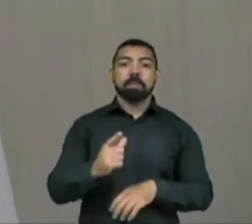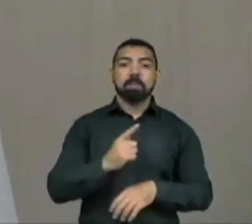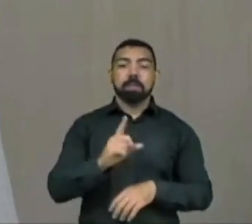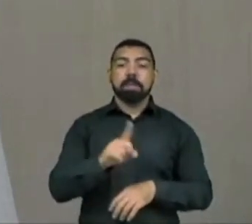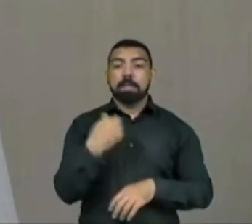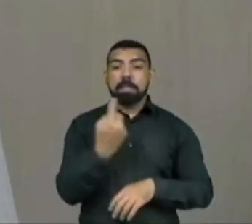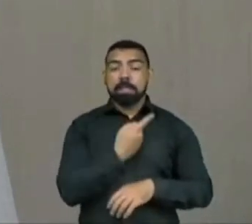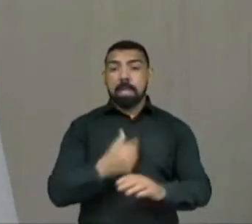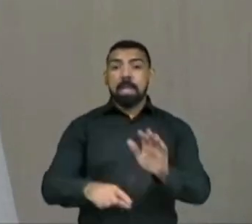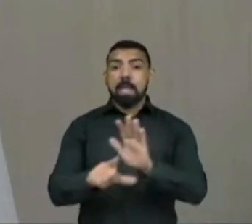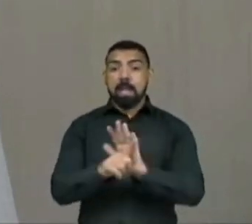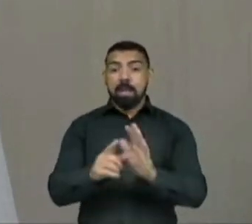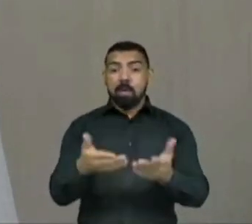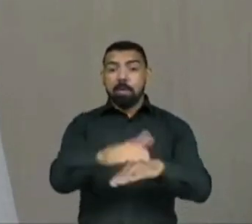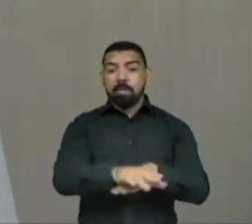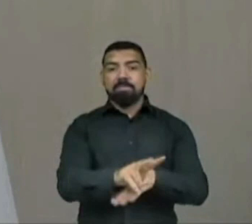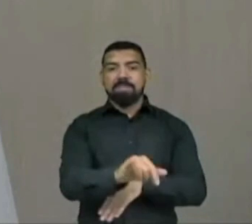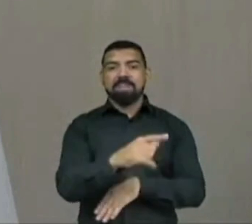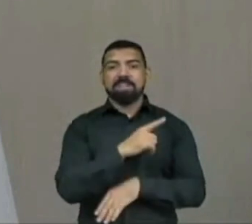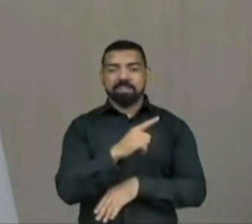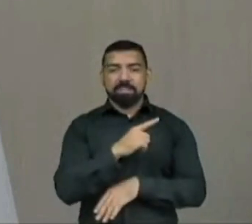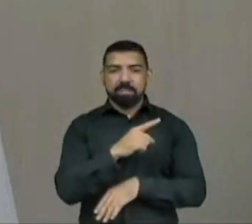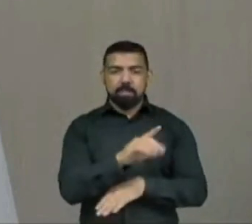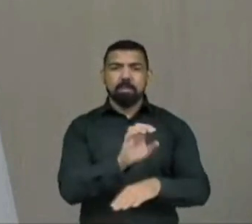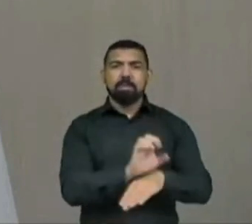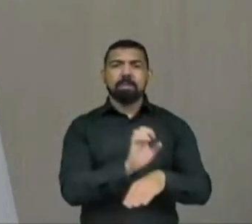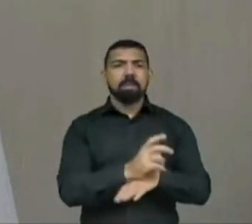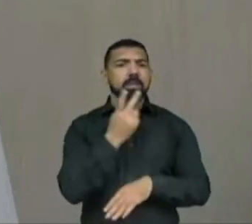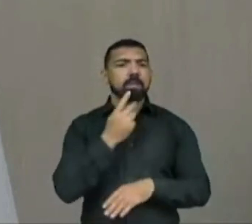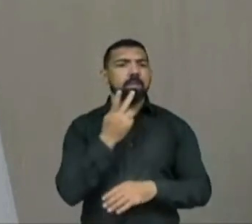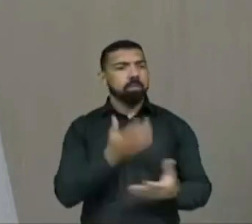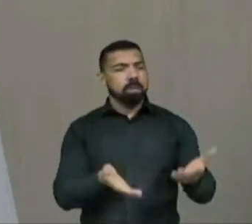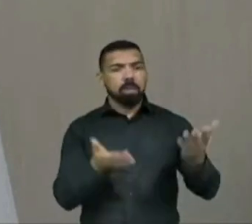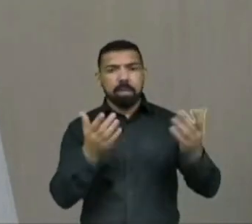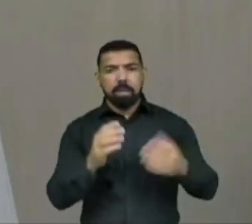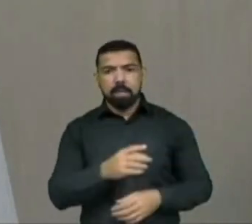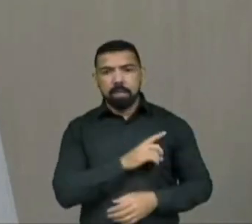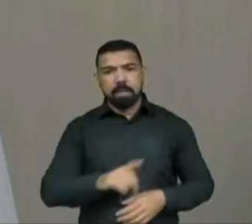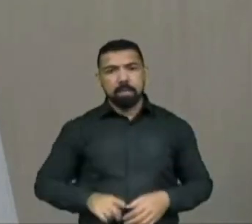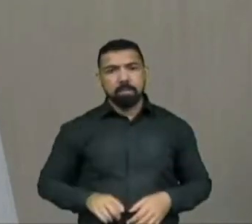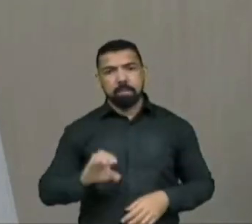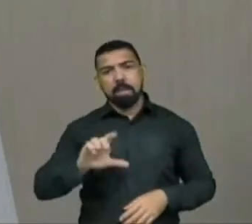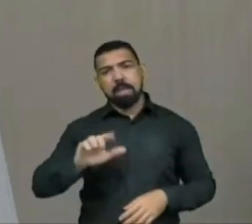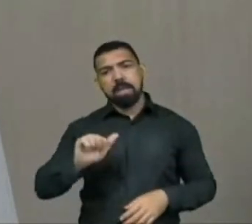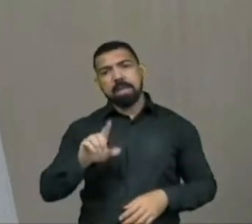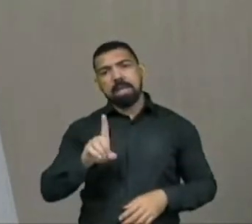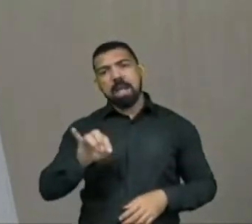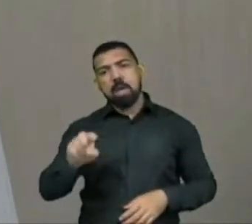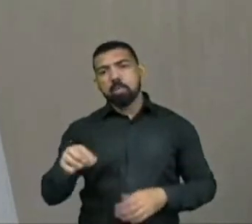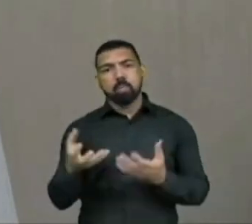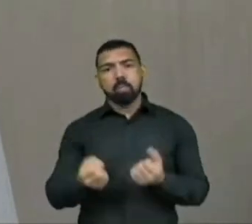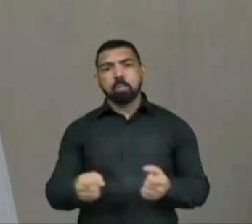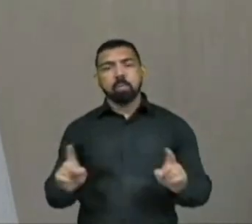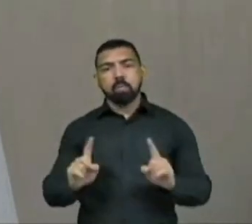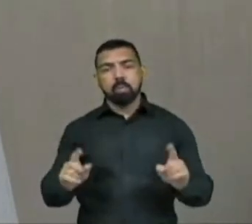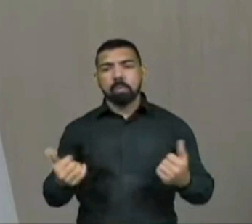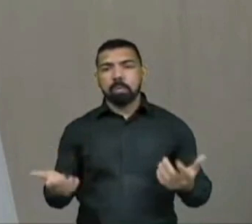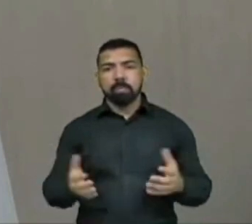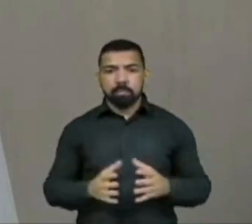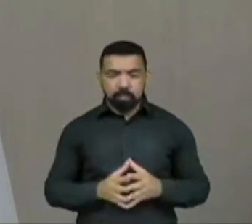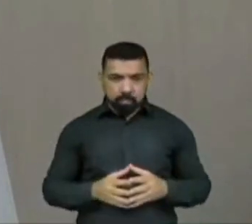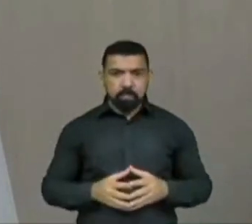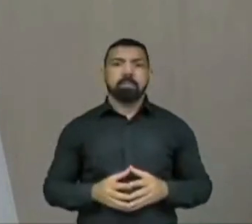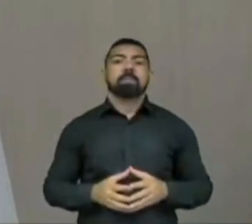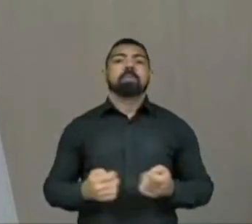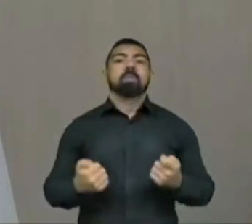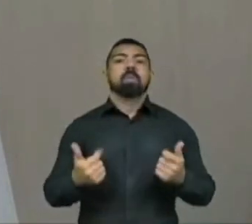compensar. E o Estado do Ceará, deputado Cláudio, não aderiu. Se não aderiu, é quase